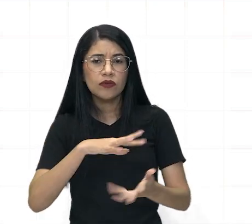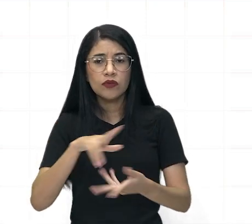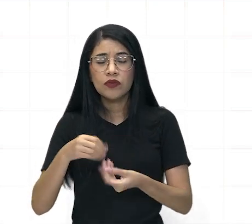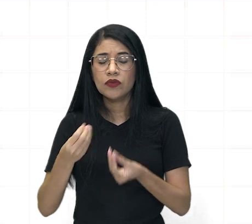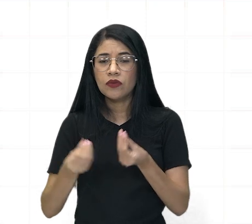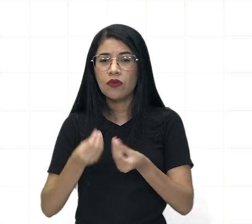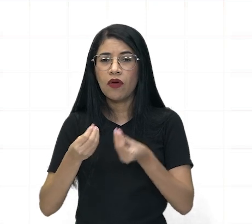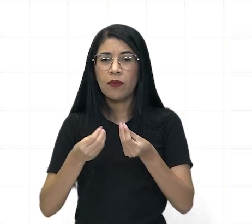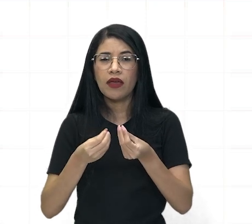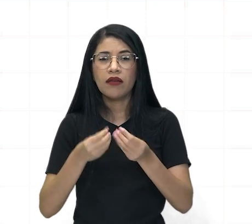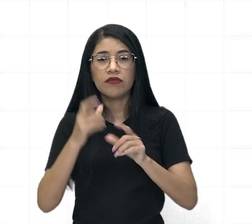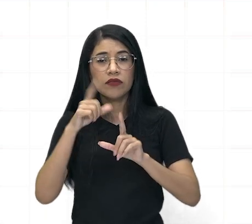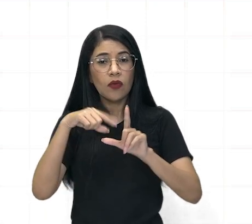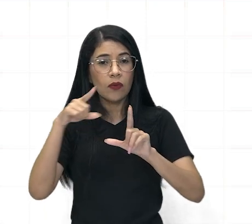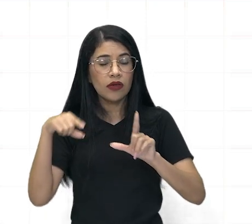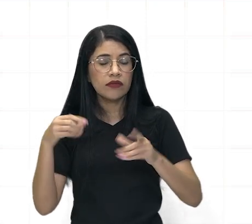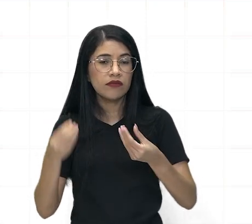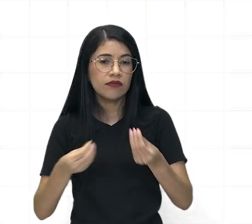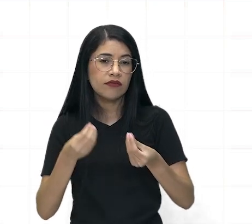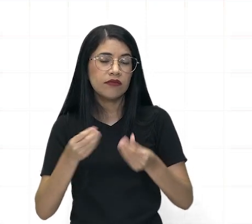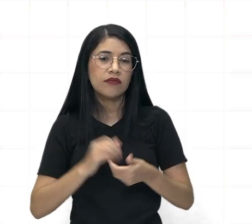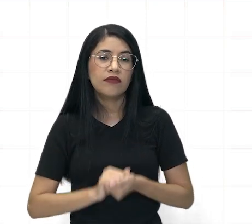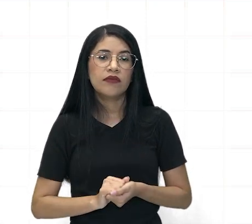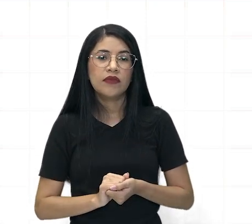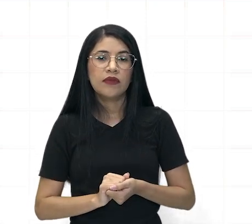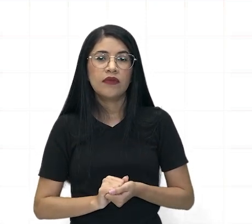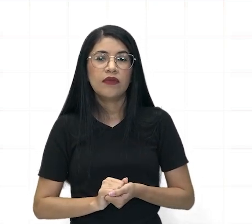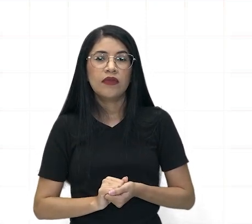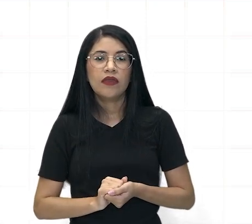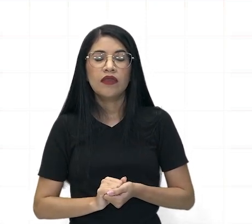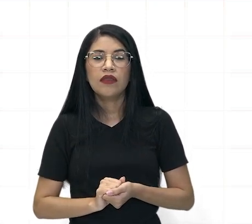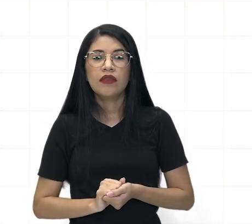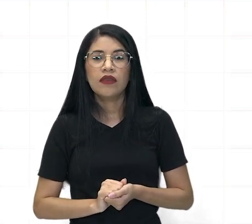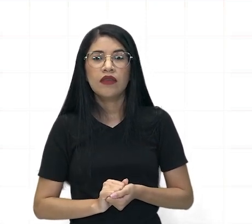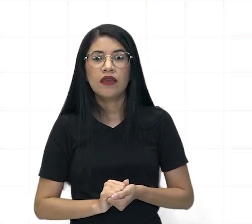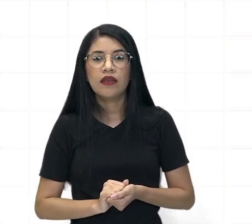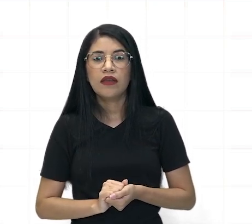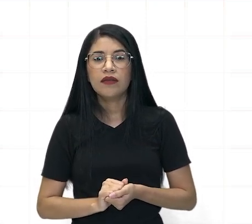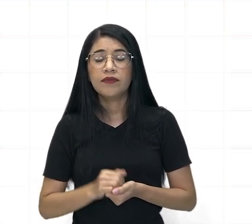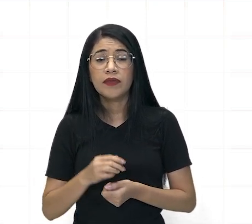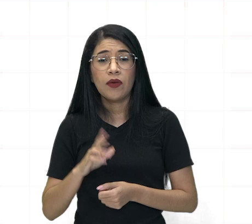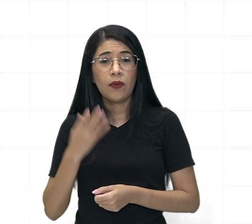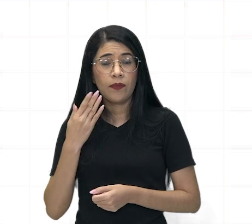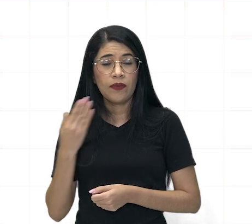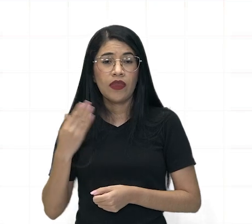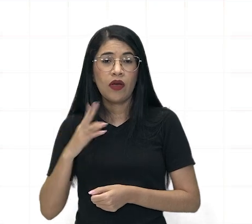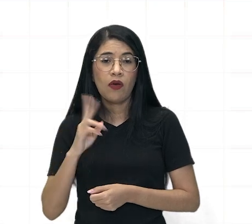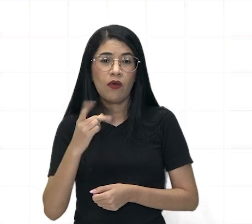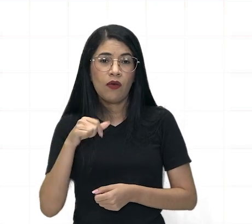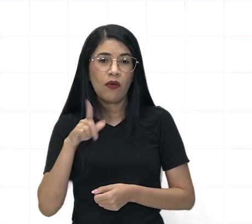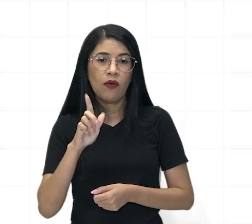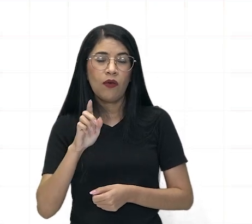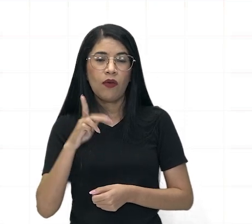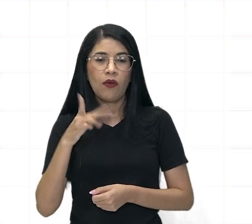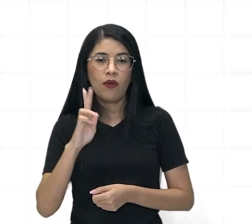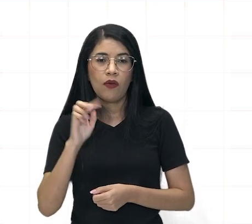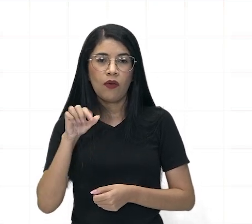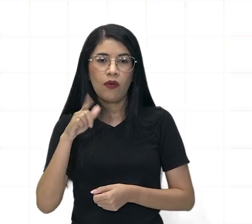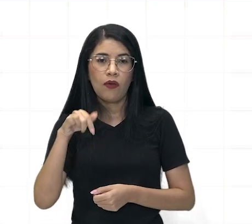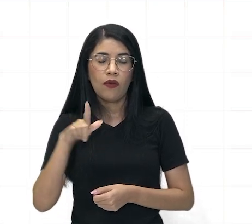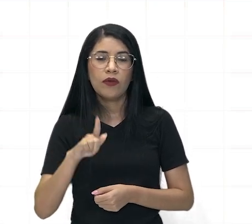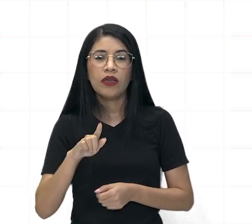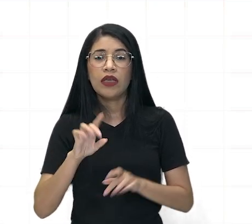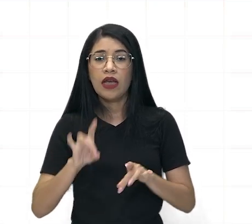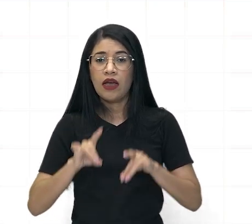de Desenvolvimento Humano, nós podemos dizer que figuram lá Hong Kong, Austrália e Singapura, que também